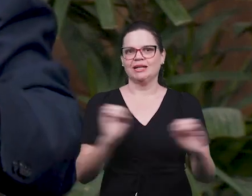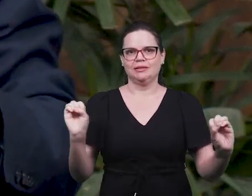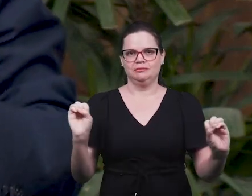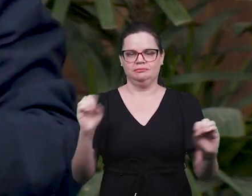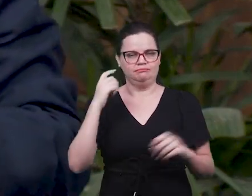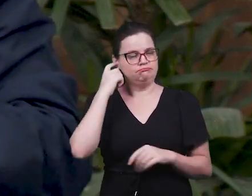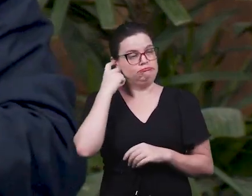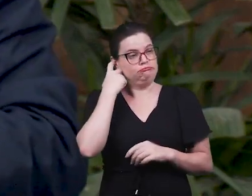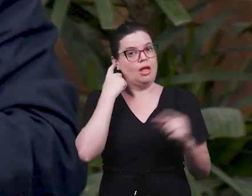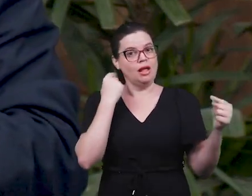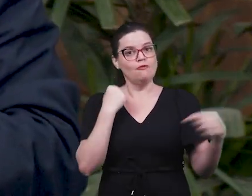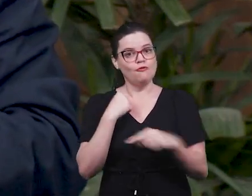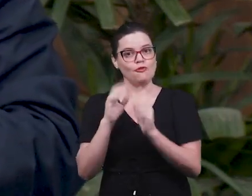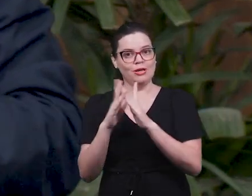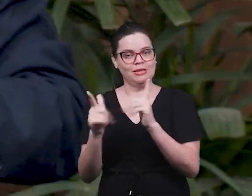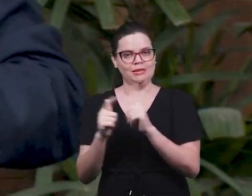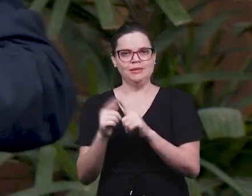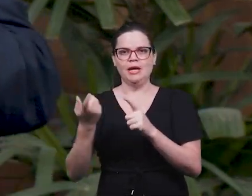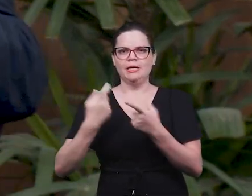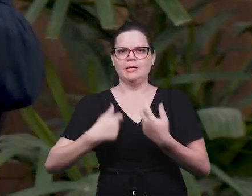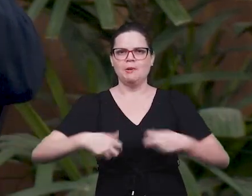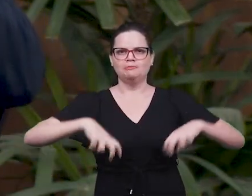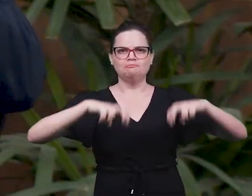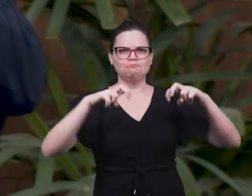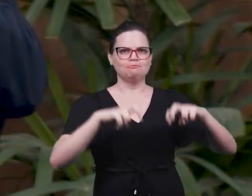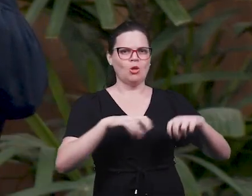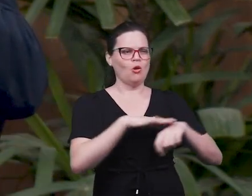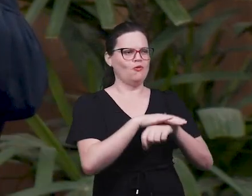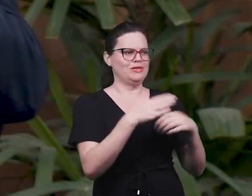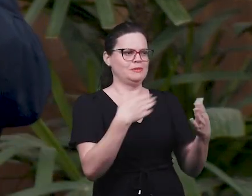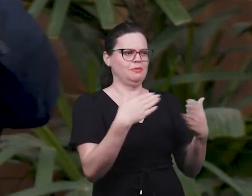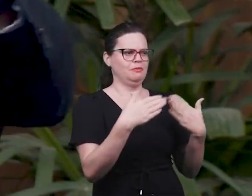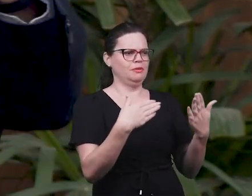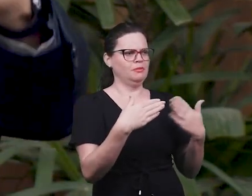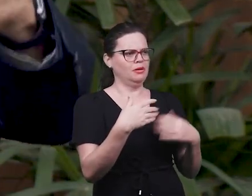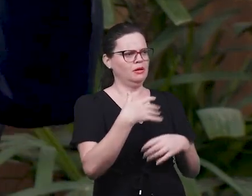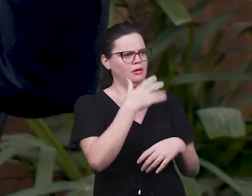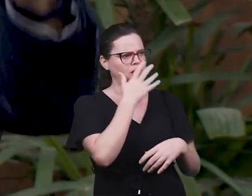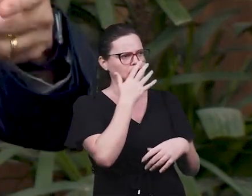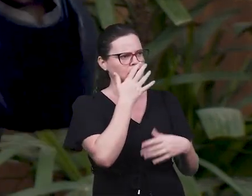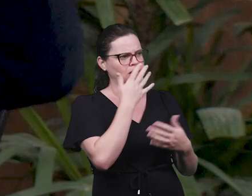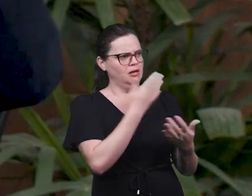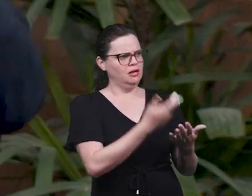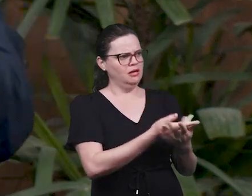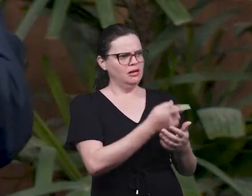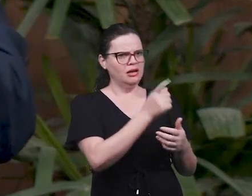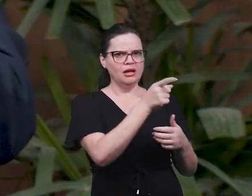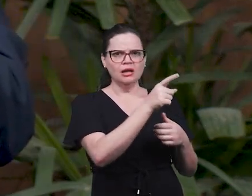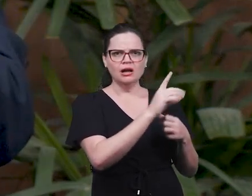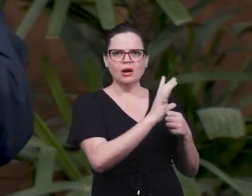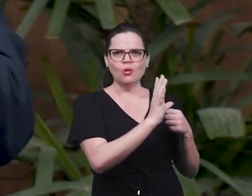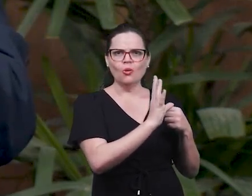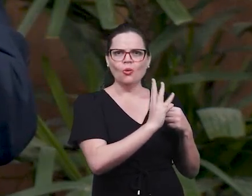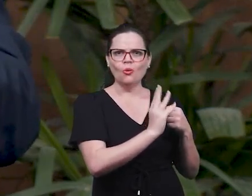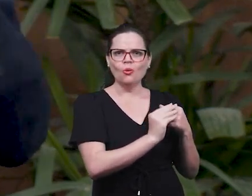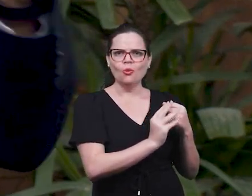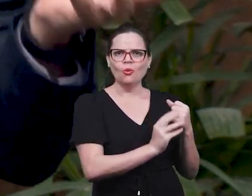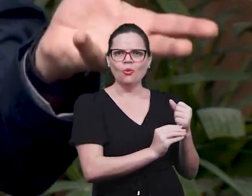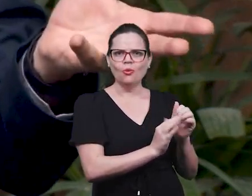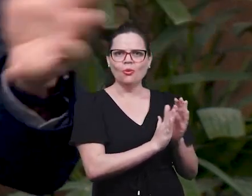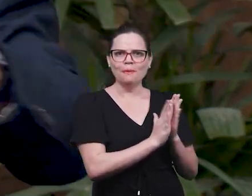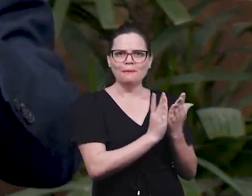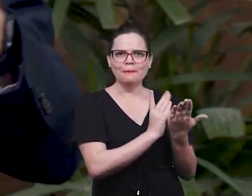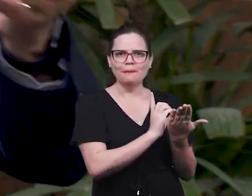sentei para conversar com ele, eu fiquei envergonhado do conhecimento bíblico que